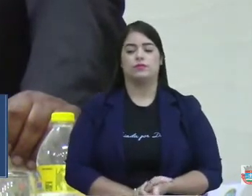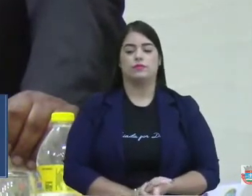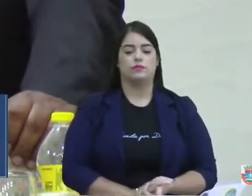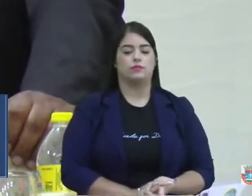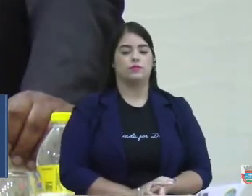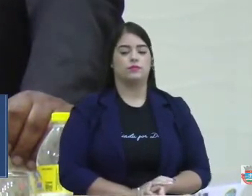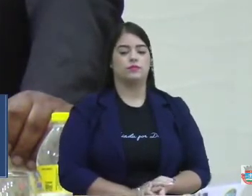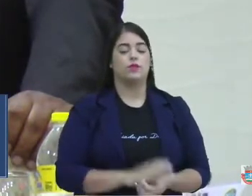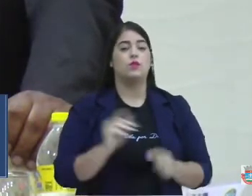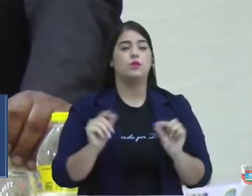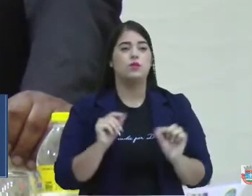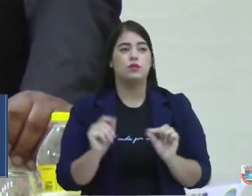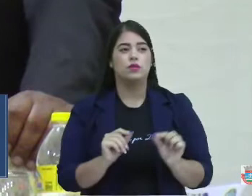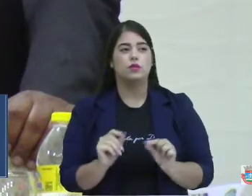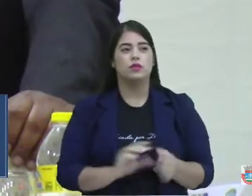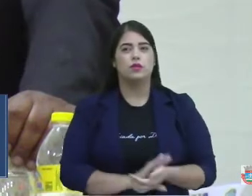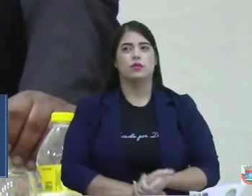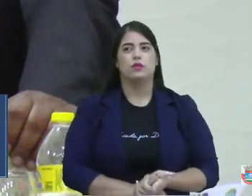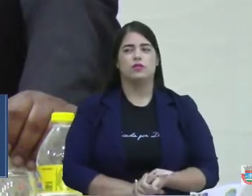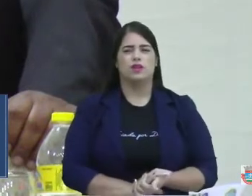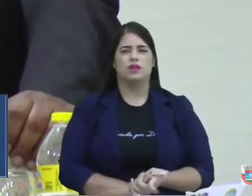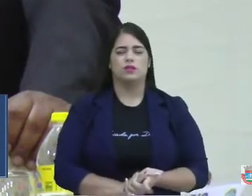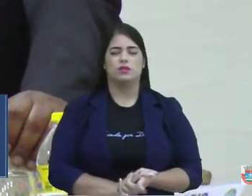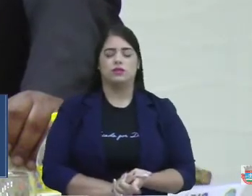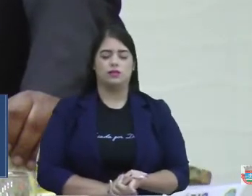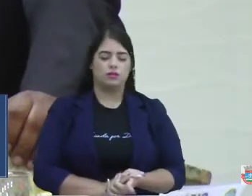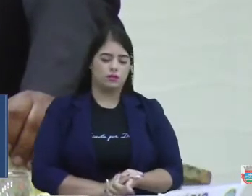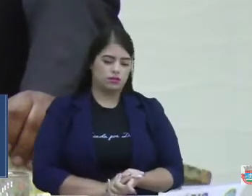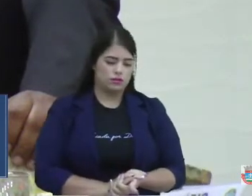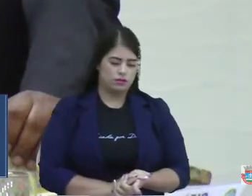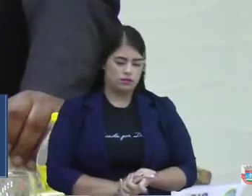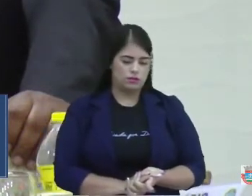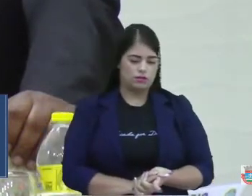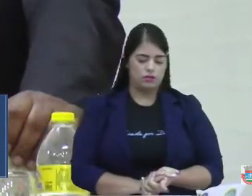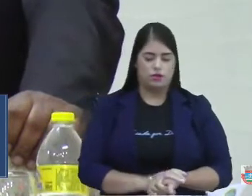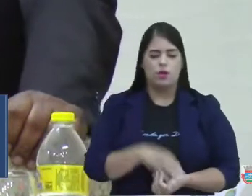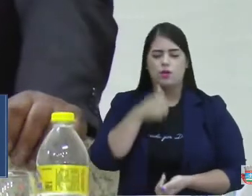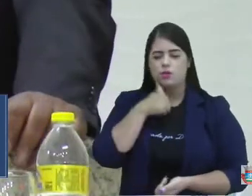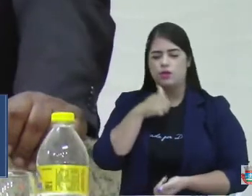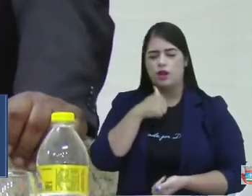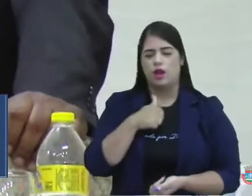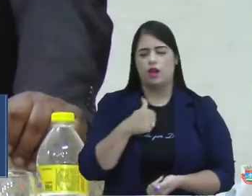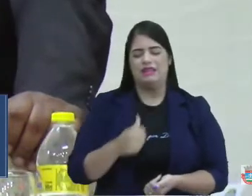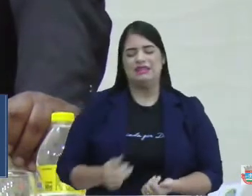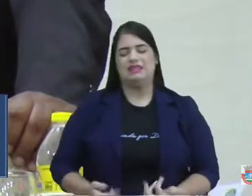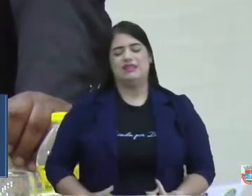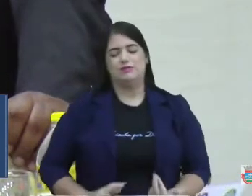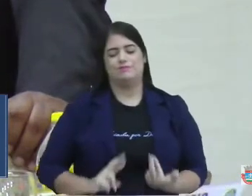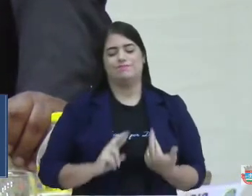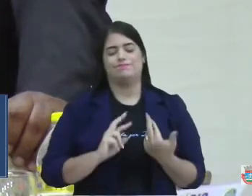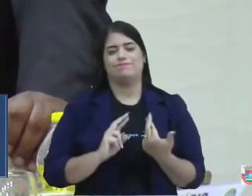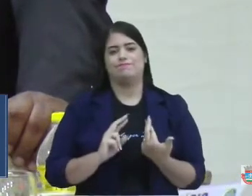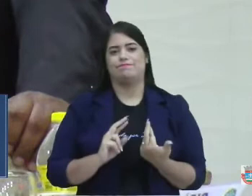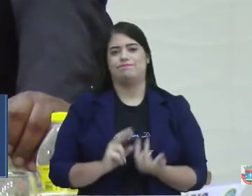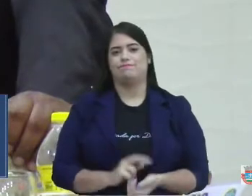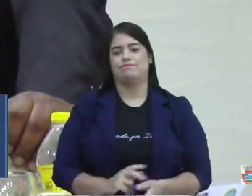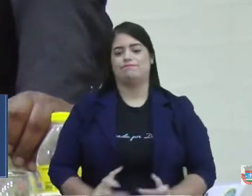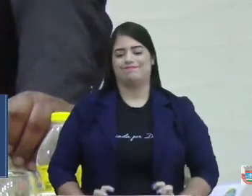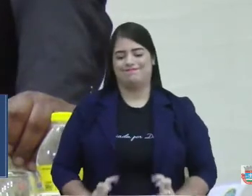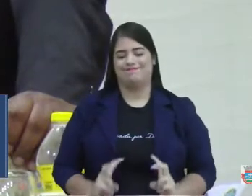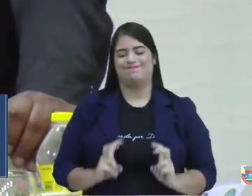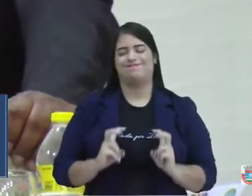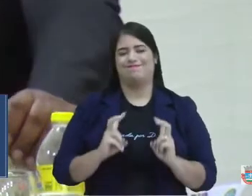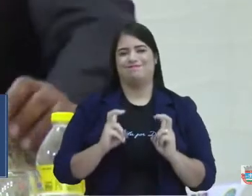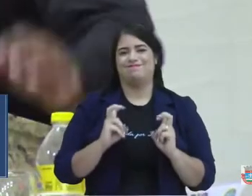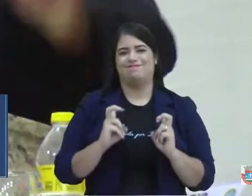falando sobre uma reclamação que a gente recebeu aqui, de uma senhora que faz tratamento de câncer. Quem faz o tratamento de